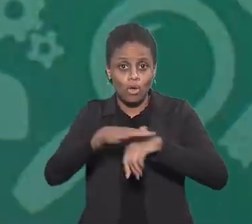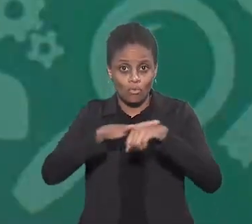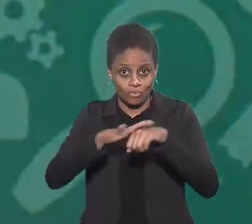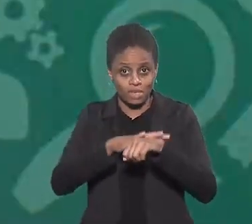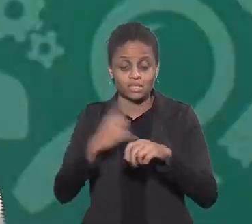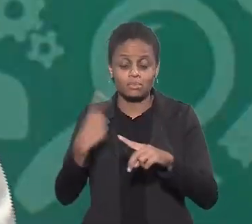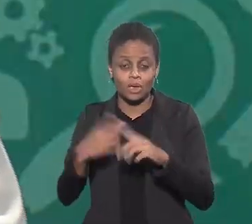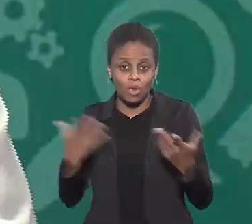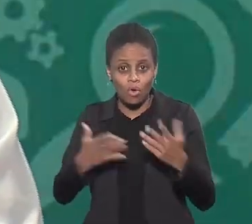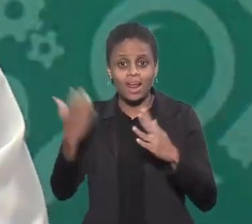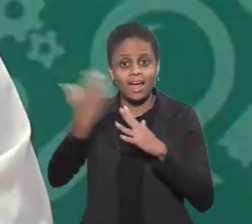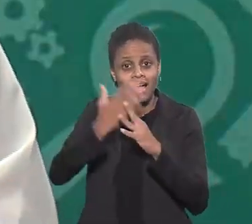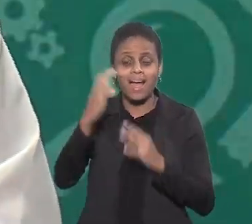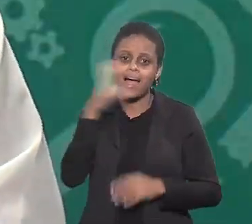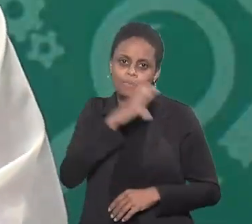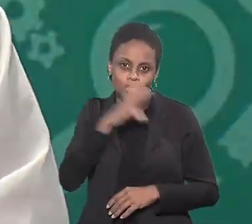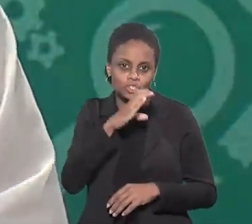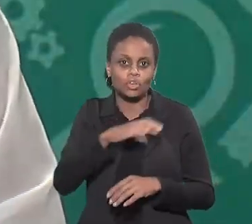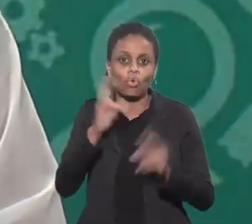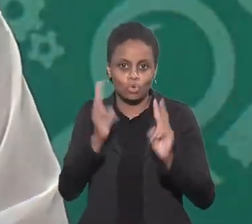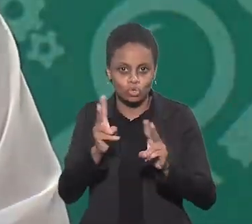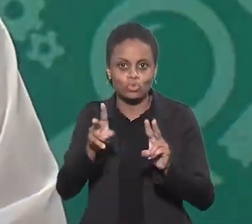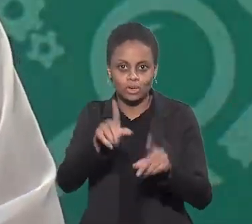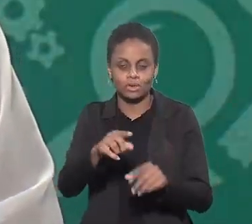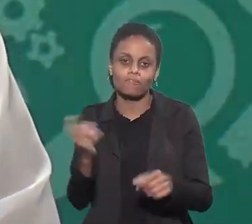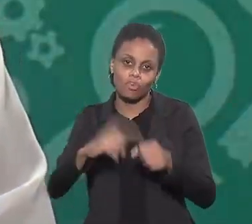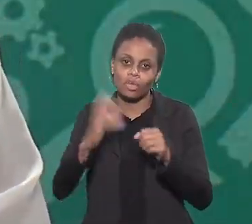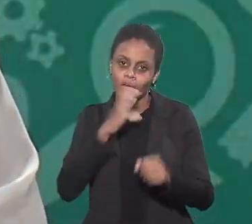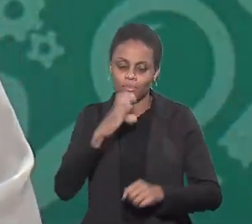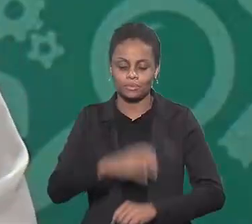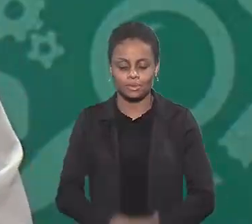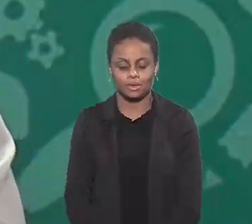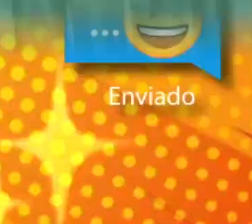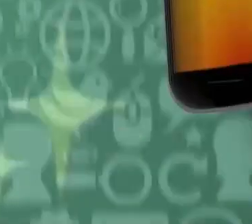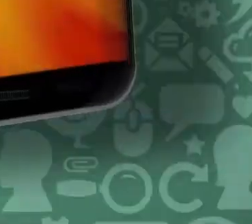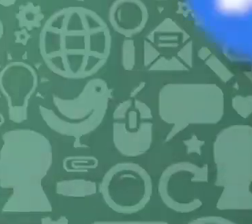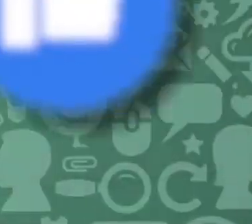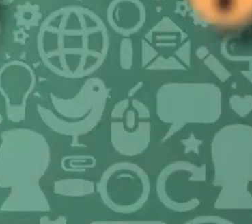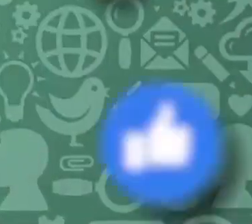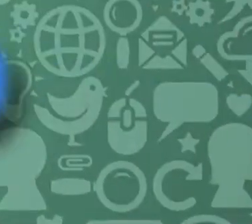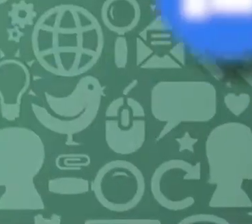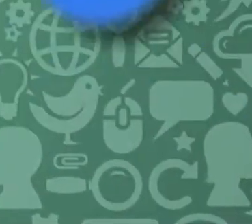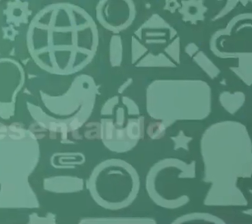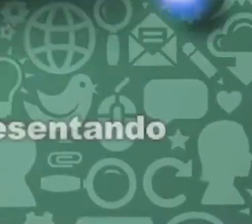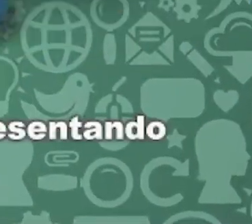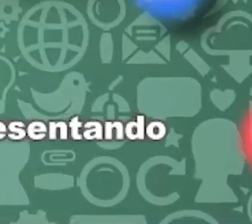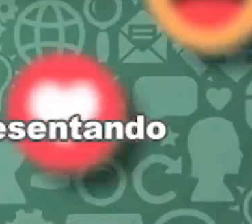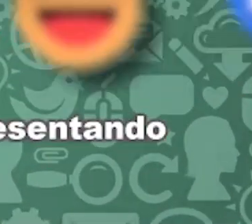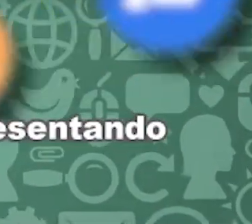continuar essa conversa daqui a pouquinho, que a gente vai para o intervalo bem rapidinho. Não sai daí não, a gente volta já já.